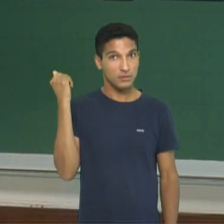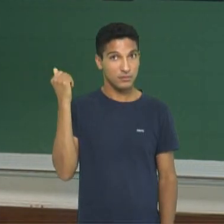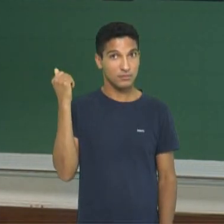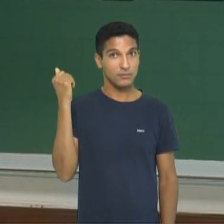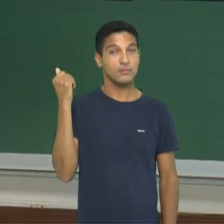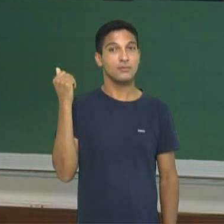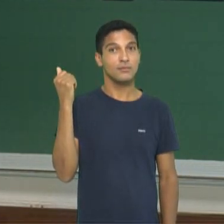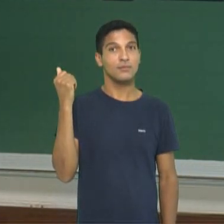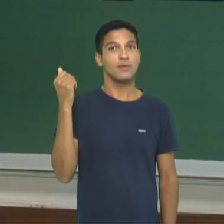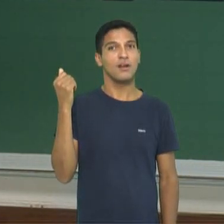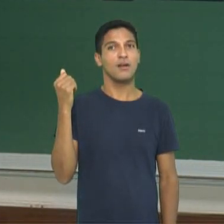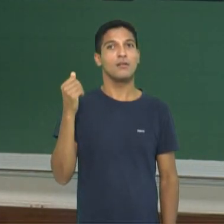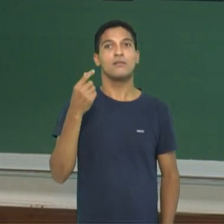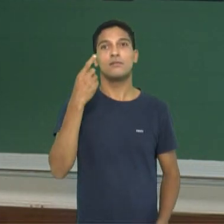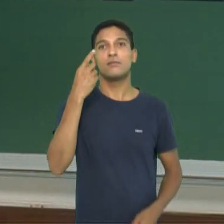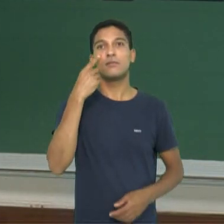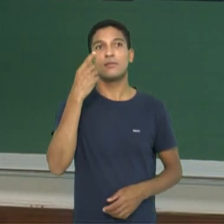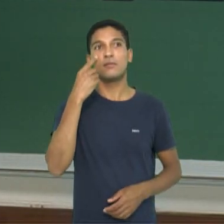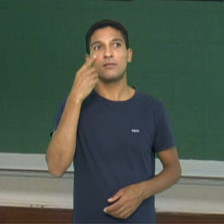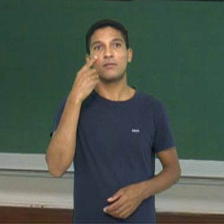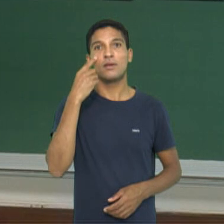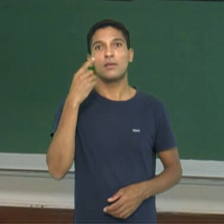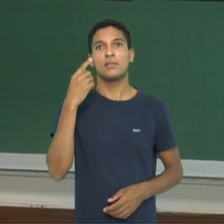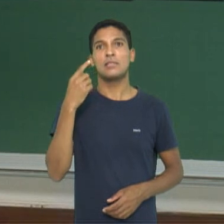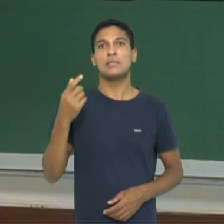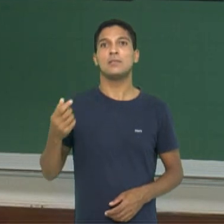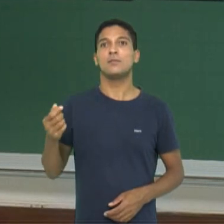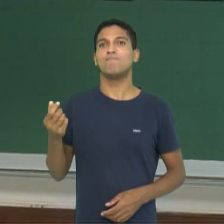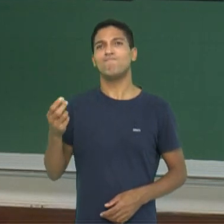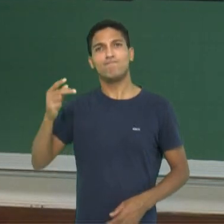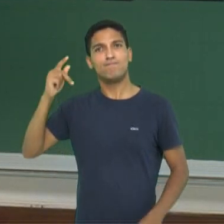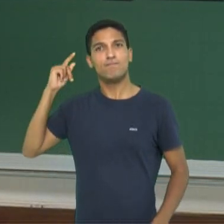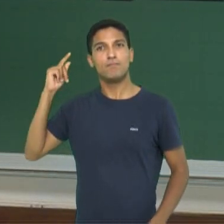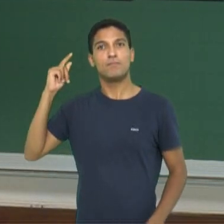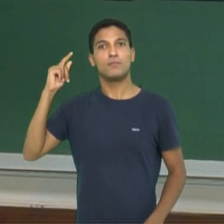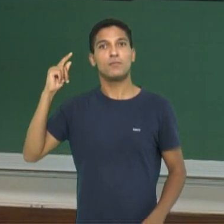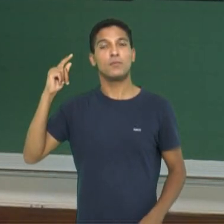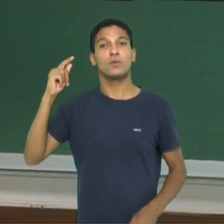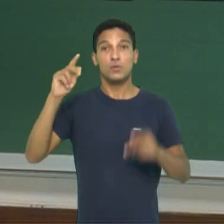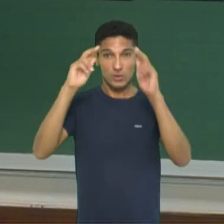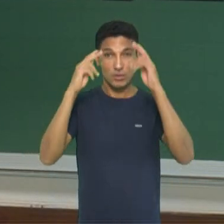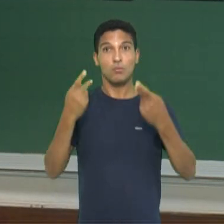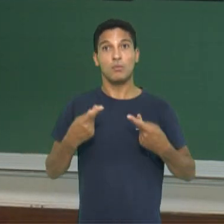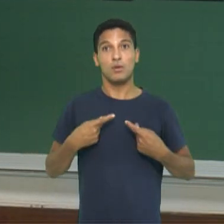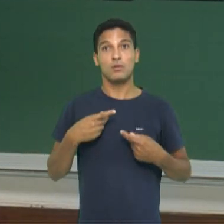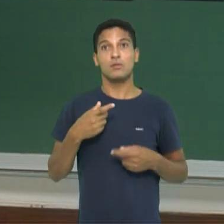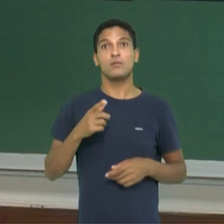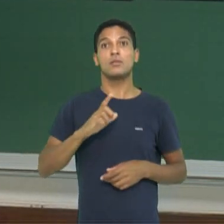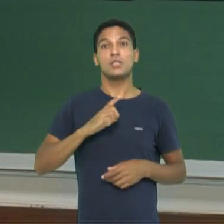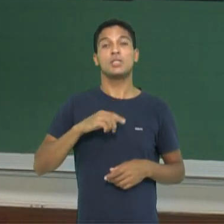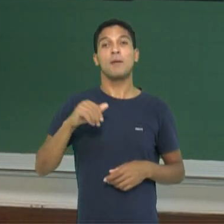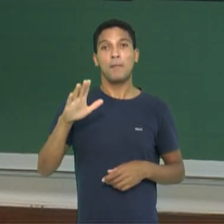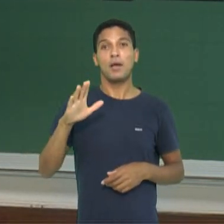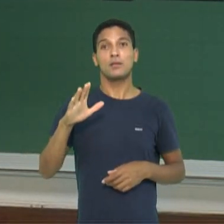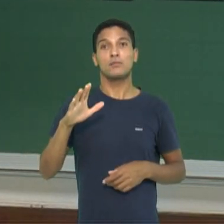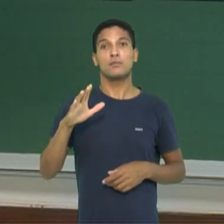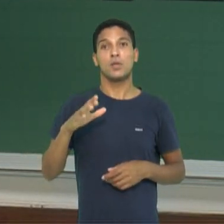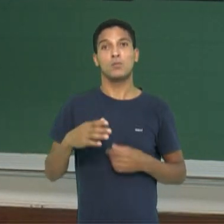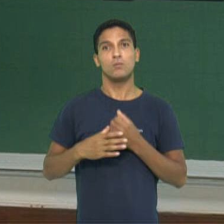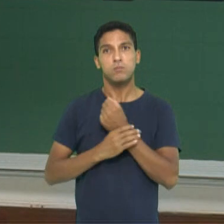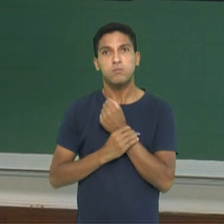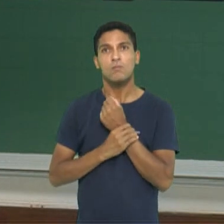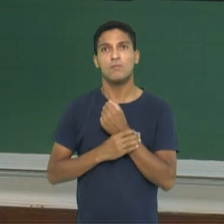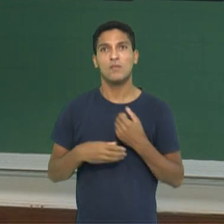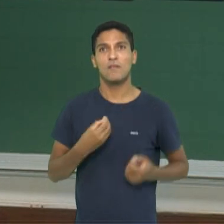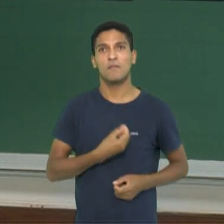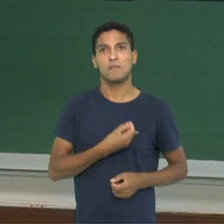falsa, né? Porque muitas vezes quem é que está tendo controle sobre quem não é você, mas é o programa que você está assistindo, né?